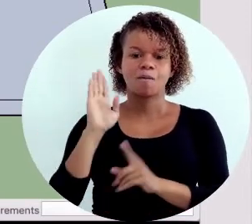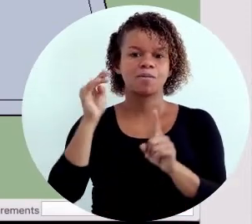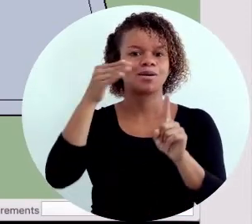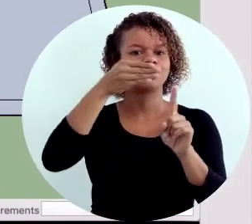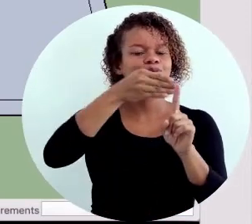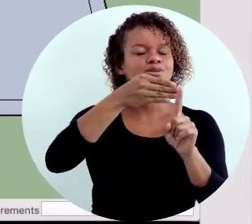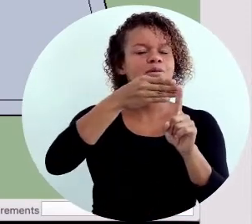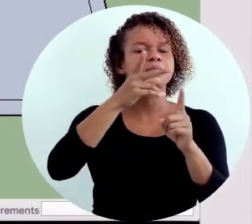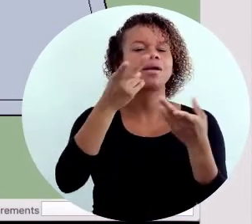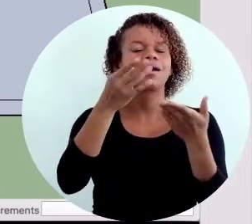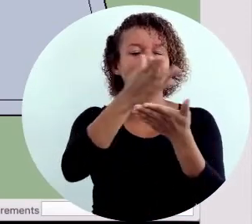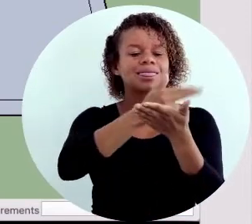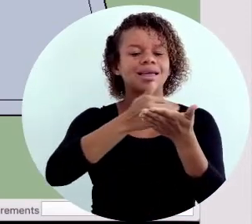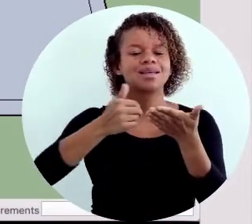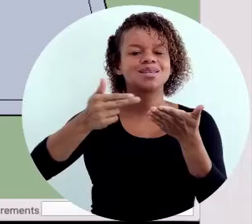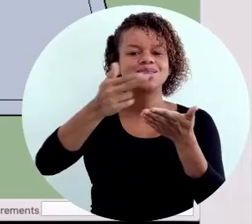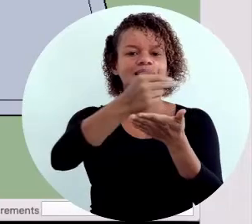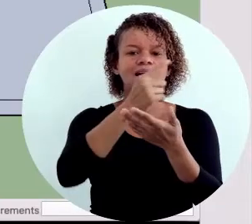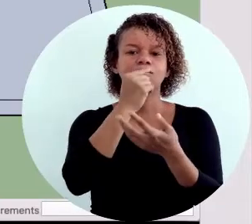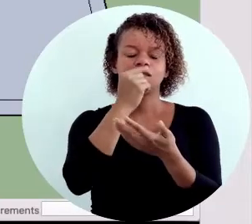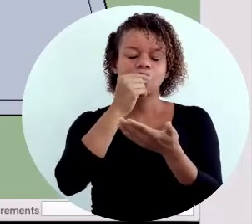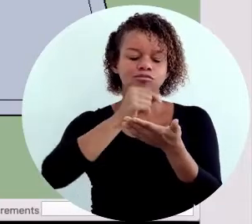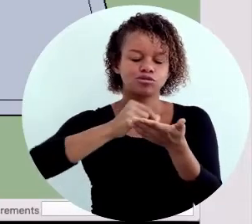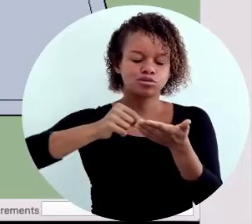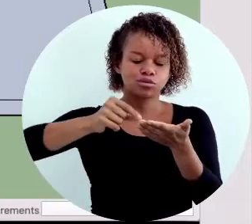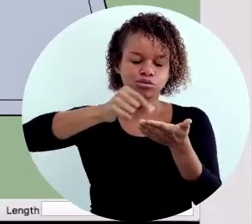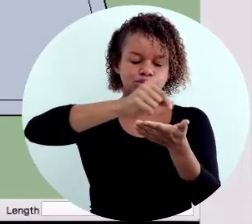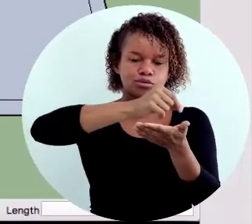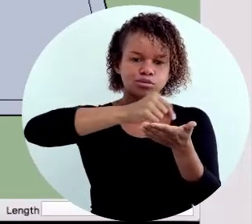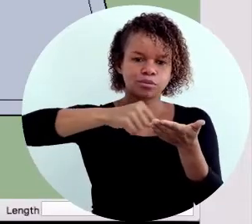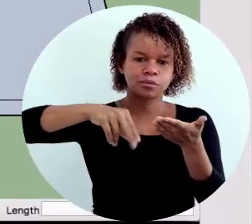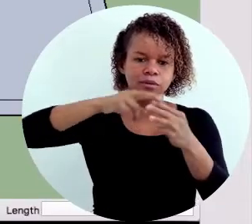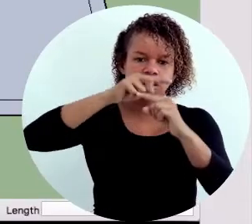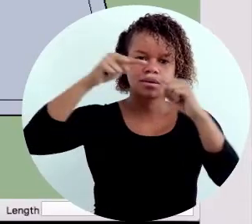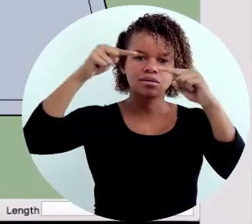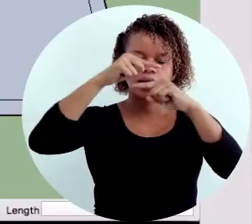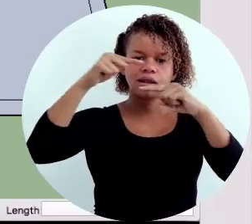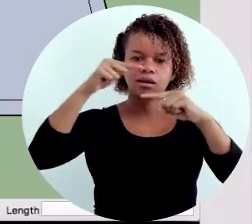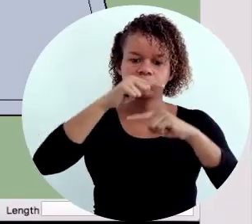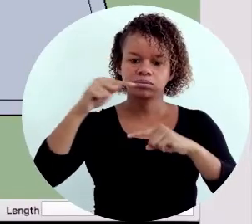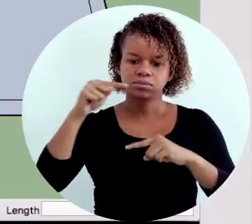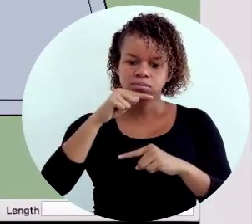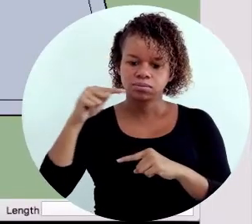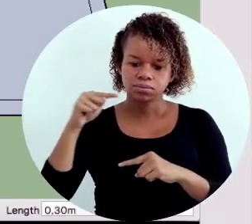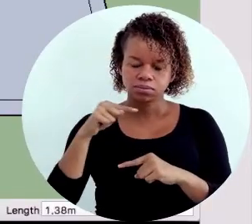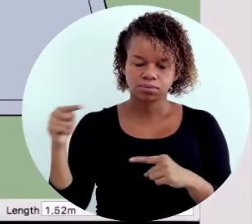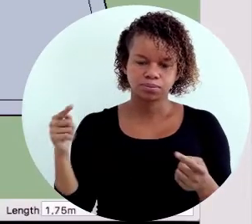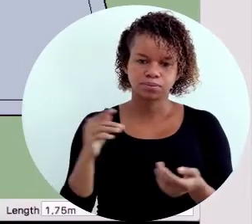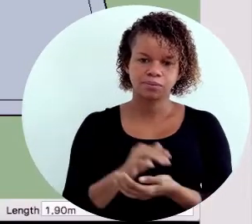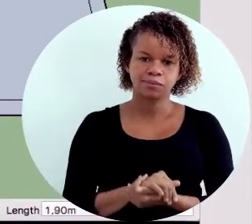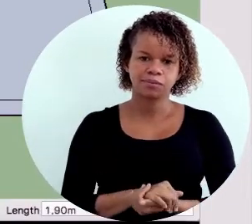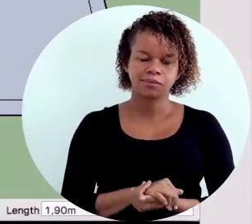linhas como uma referência para desenhar com a ferramenta lápis sobre essas linhas.